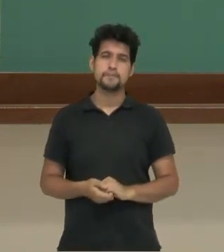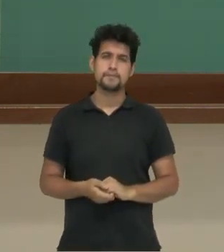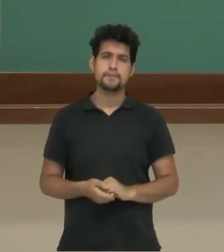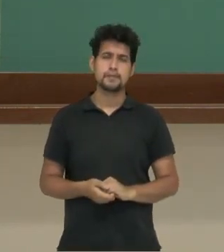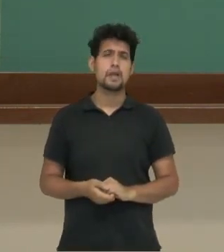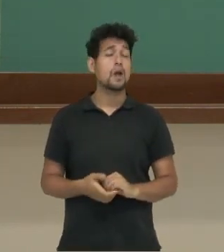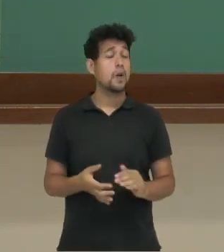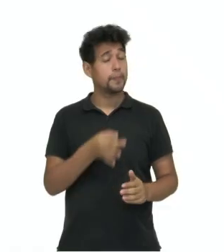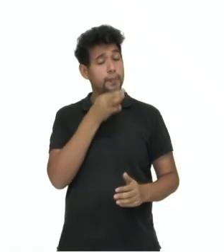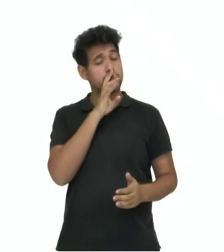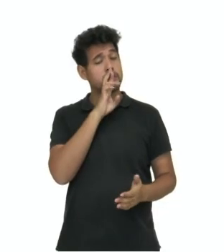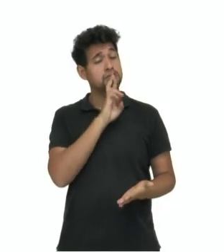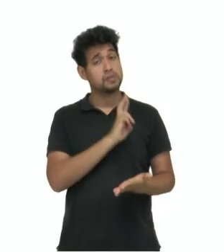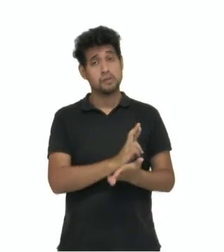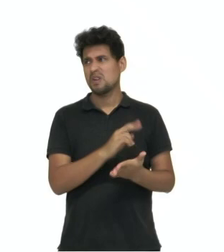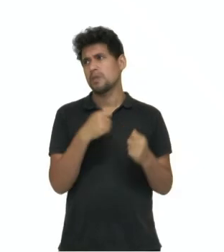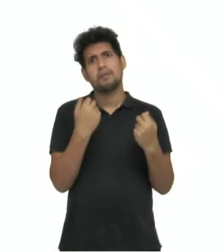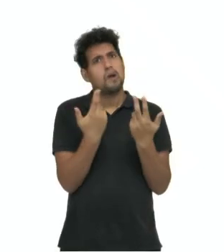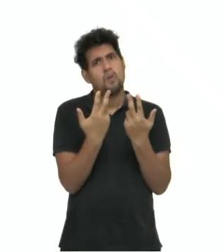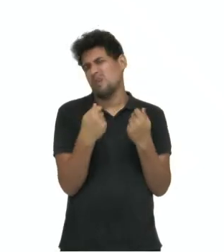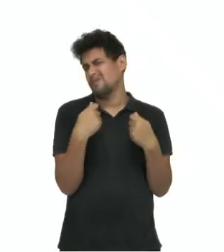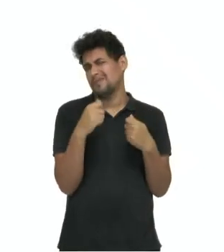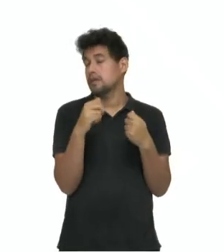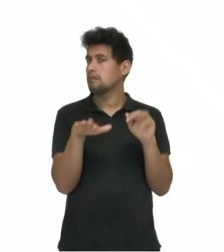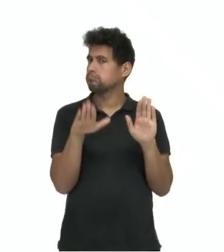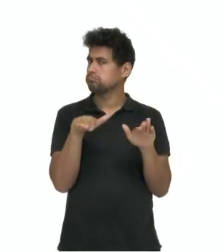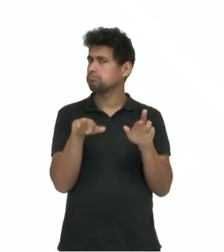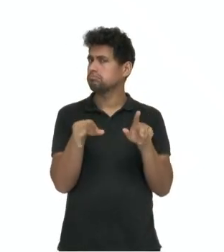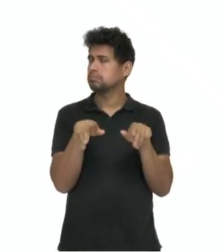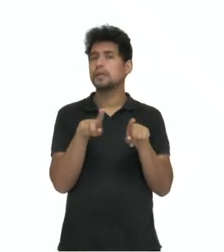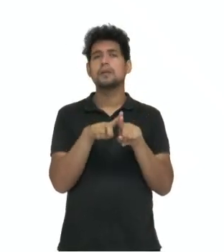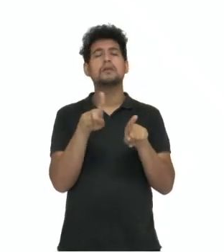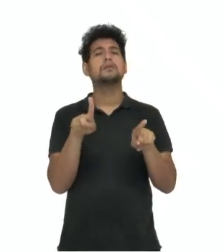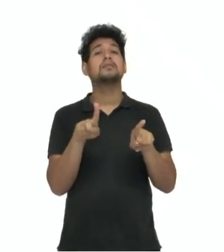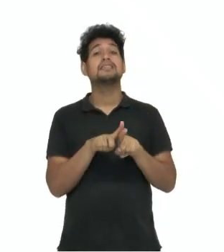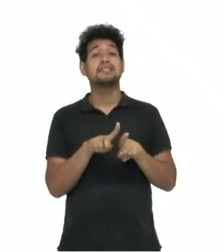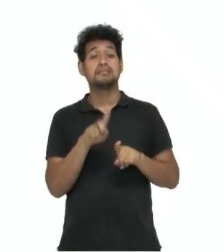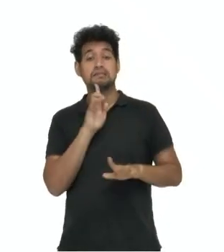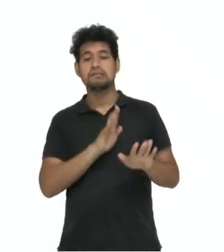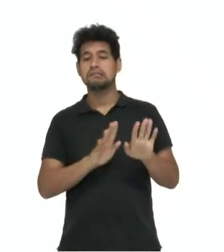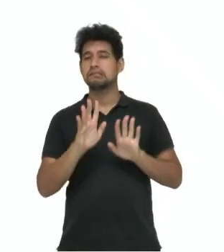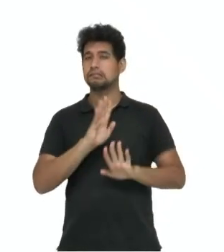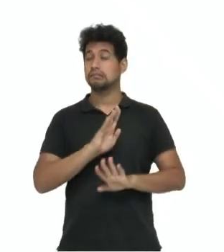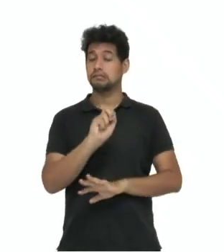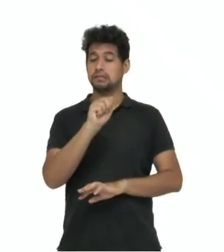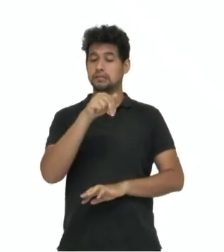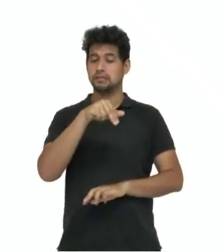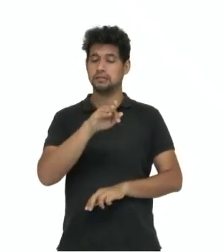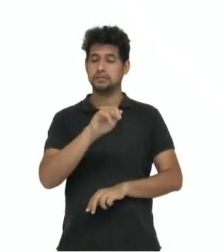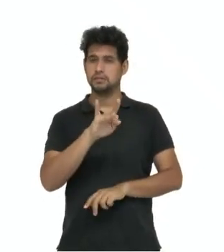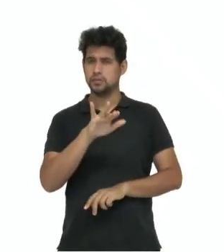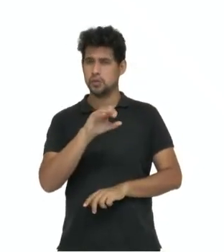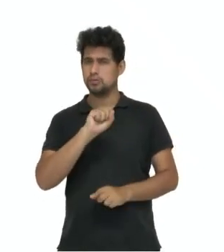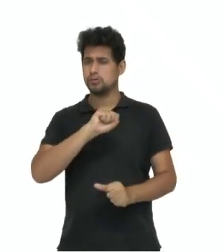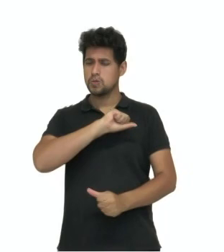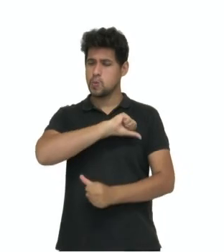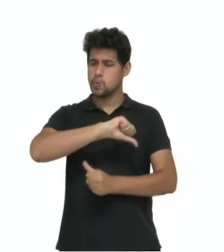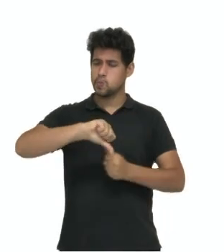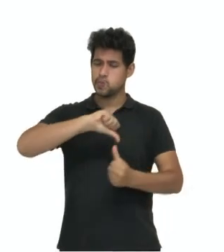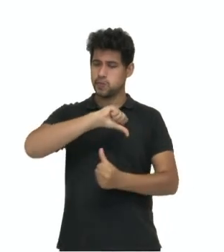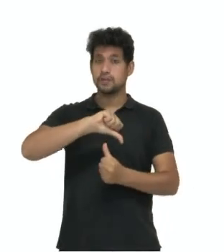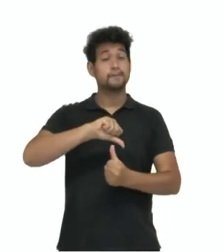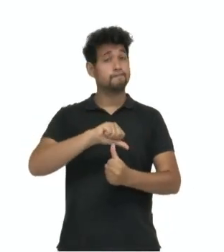Como sugestão de resposta, né? Por exemplo, ali, ó, a questão da vulnerabilidade dos anfíbios diante das alterações climáticas é de